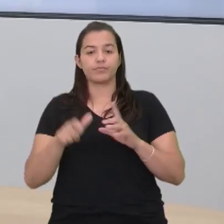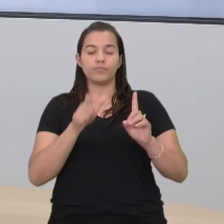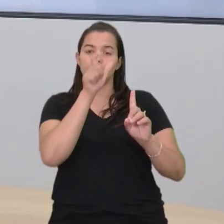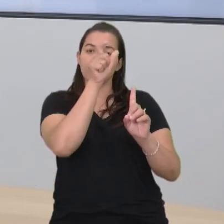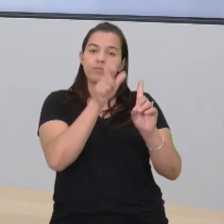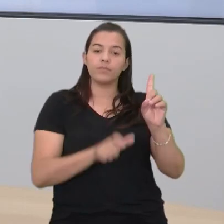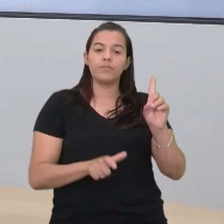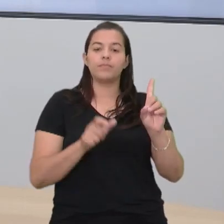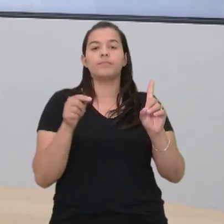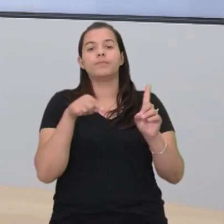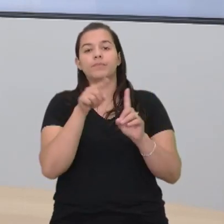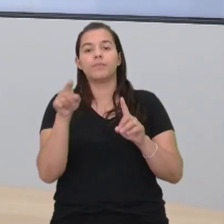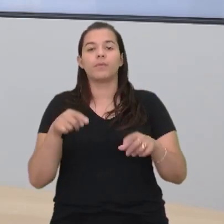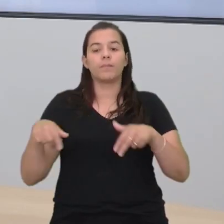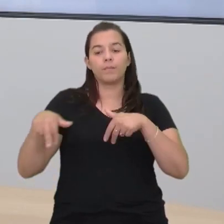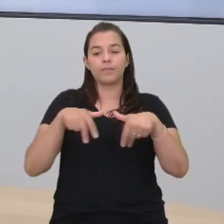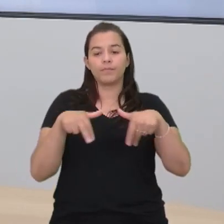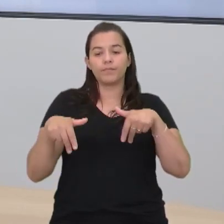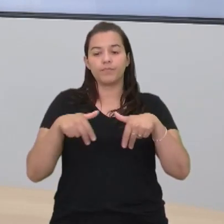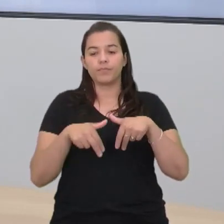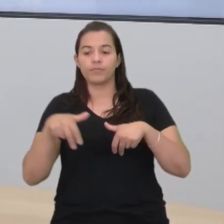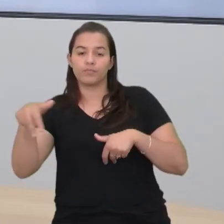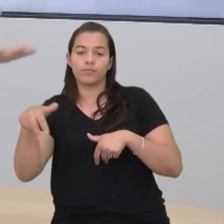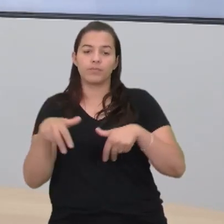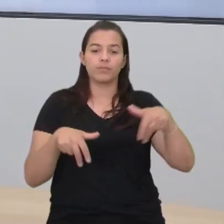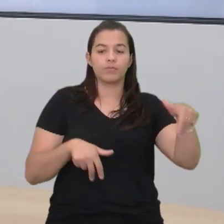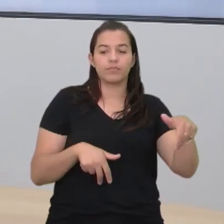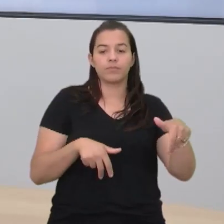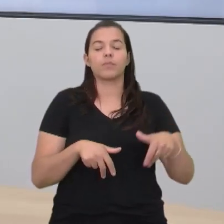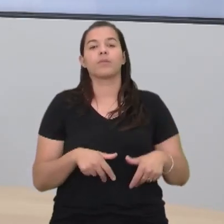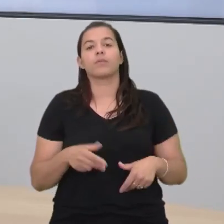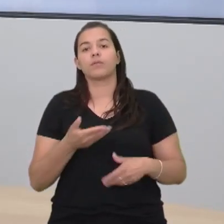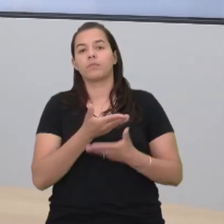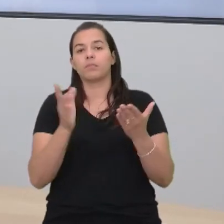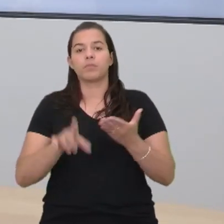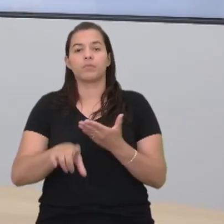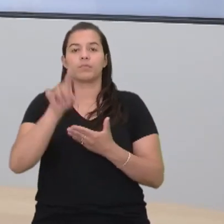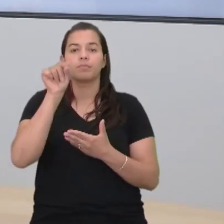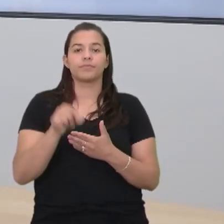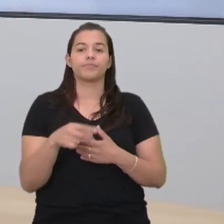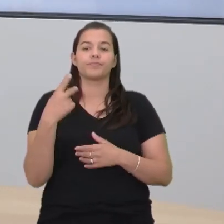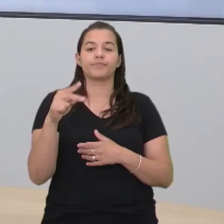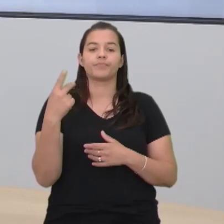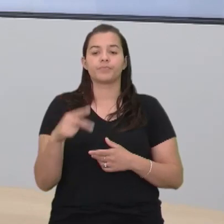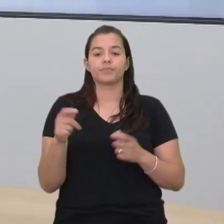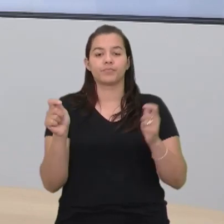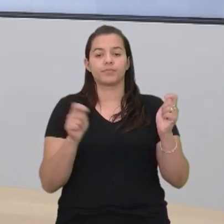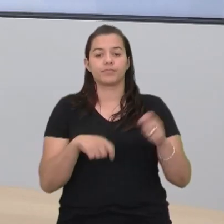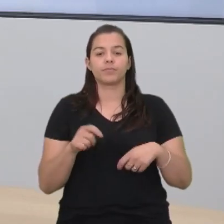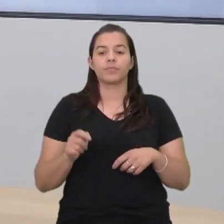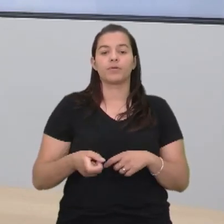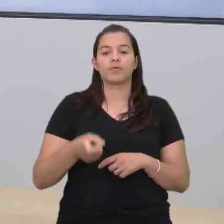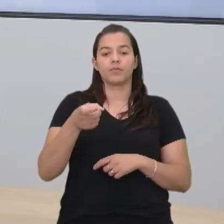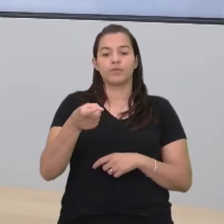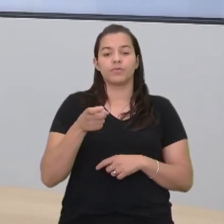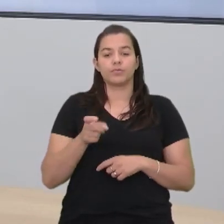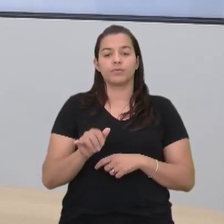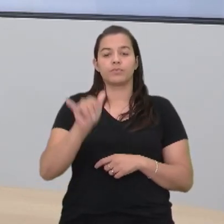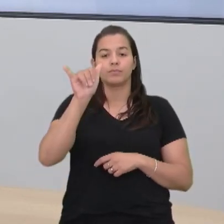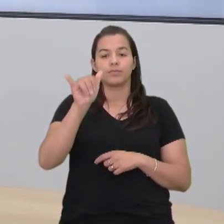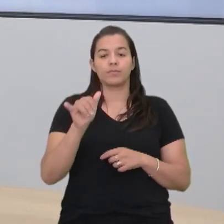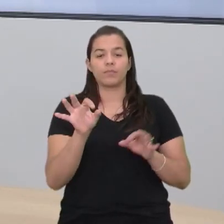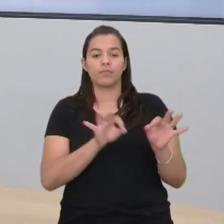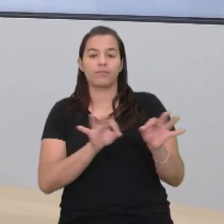ator, um bonequinho que você escolheu, se deslocando, ou para horizontal, ou para vertical, ou na diagonal. Você mexer com X e Y ao mesmo tempo, ele mexe